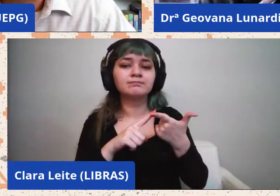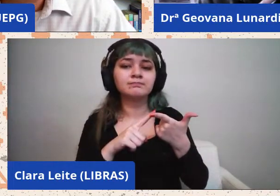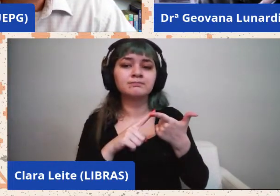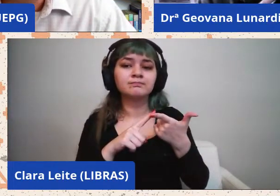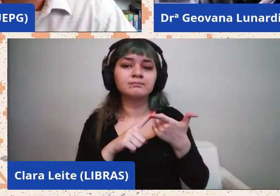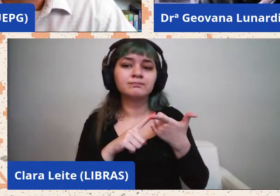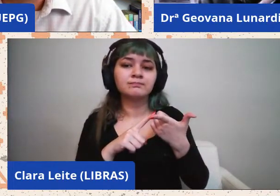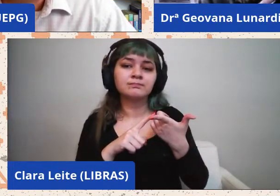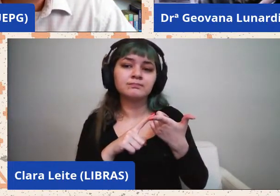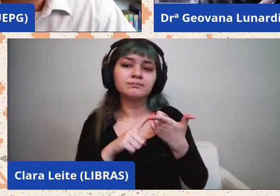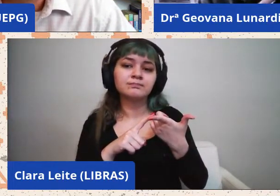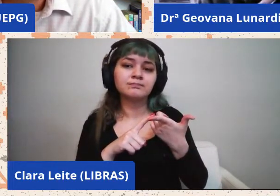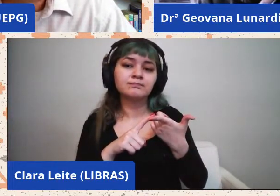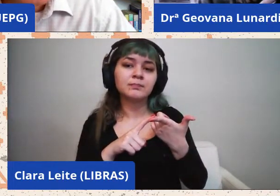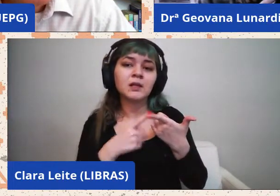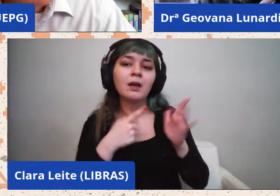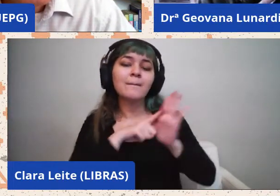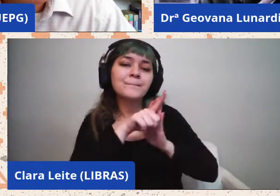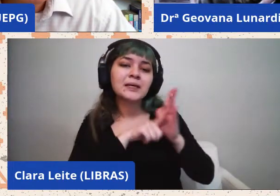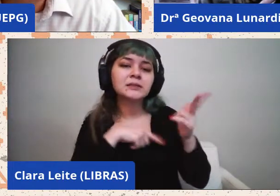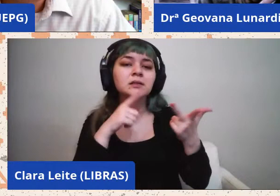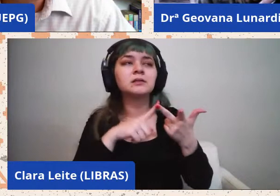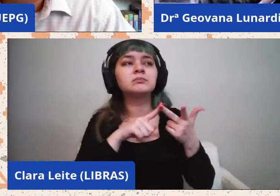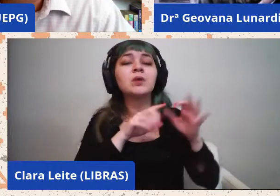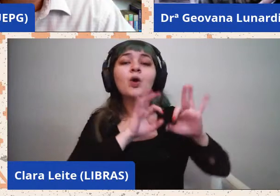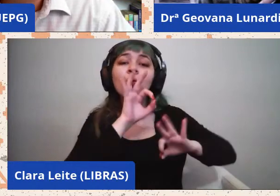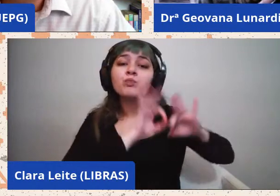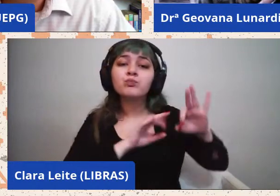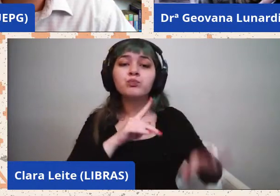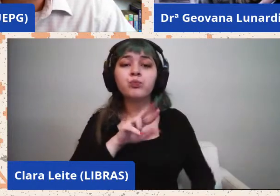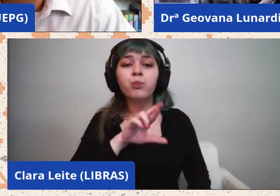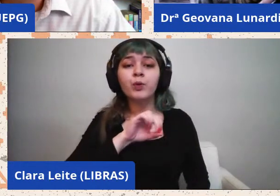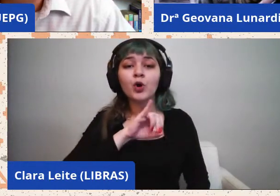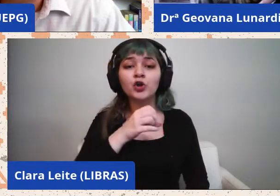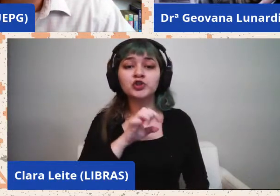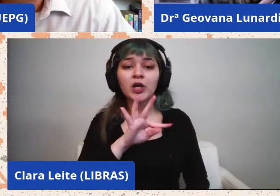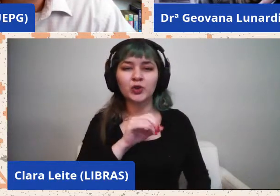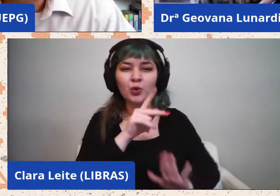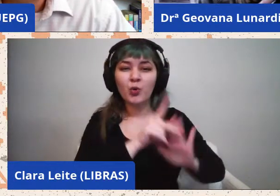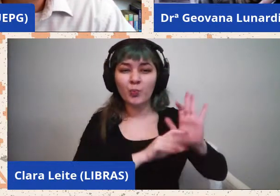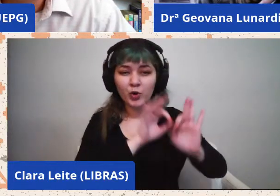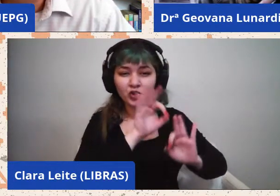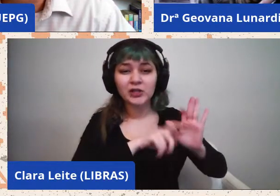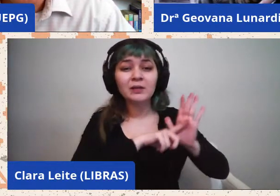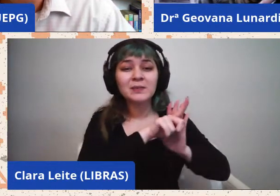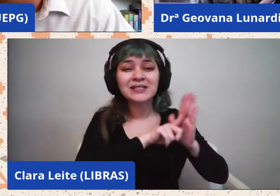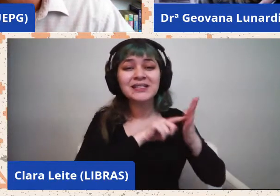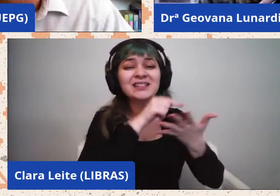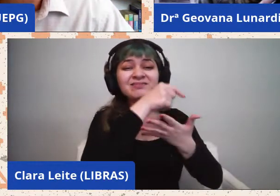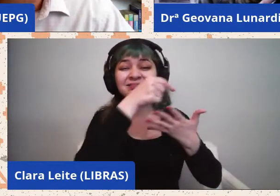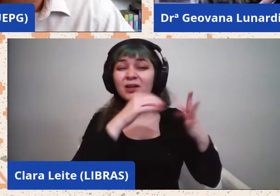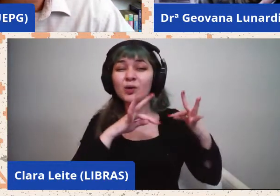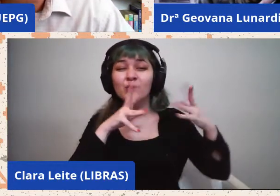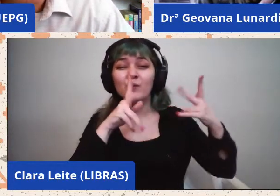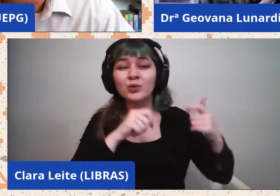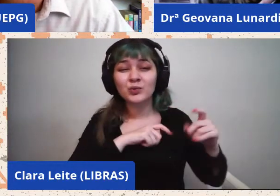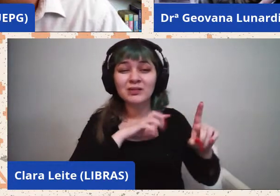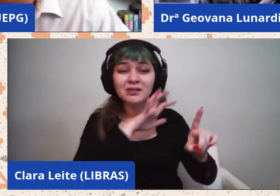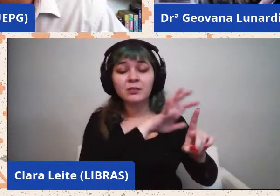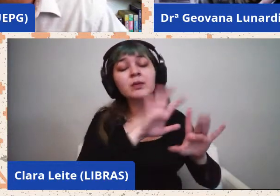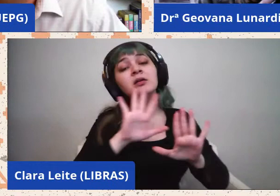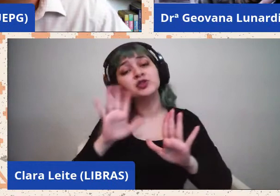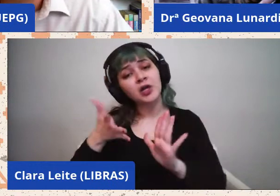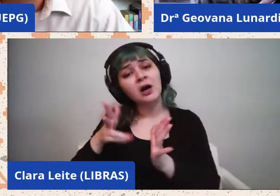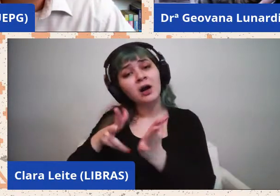para as pesquisas, para os projetos de pesquisa, e nós quase ainda não, embora tenha sido aprovada a